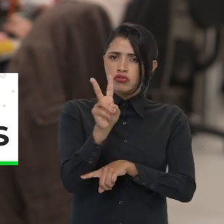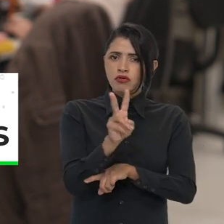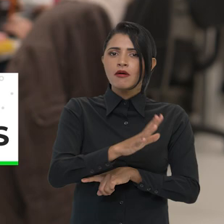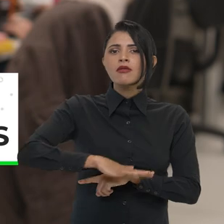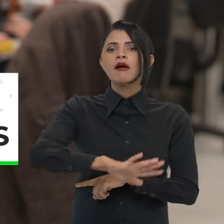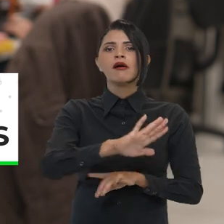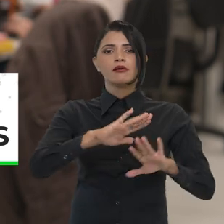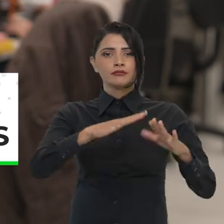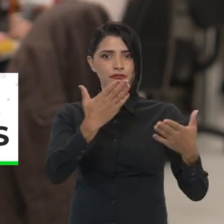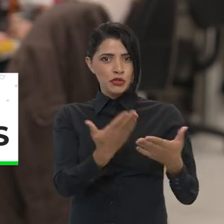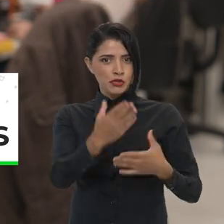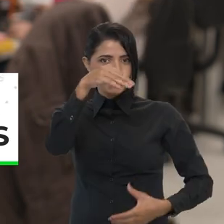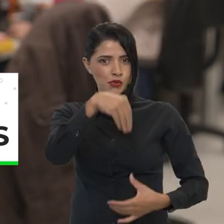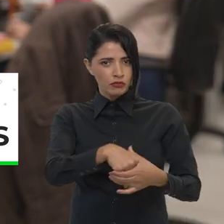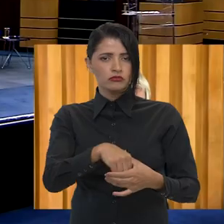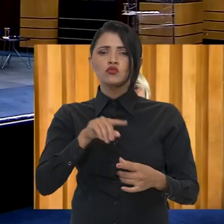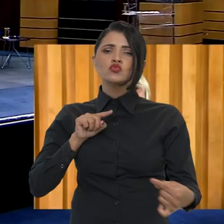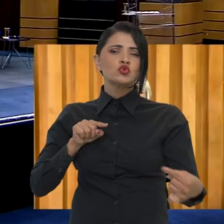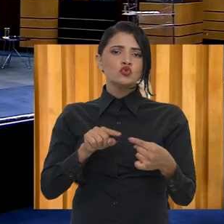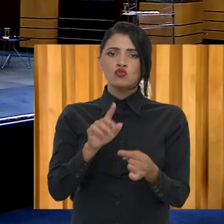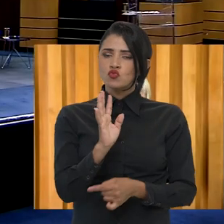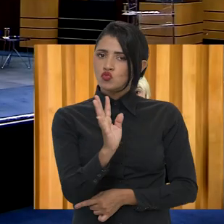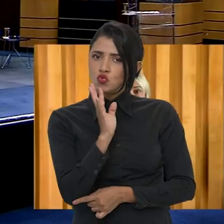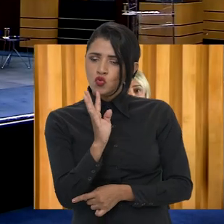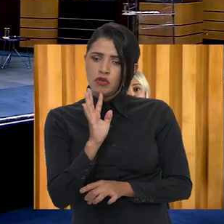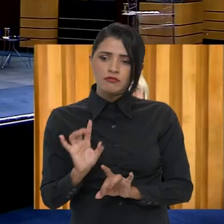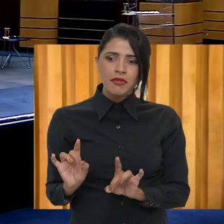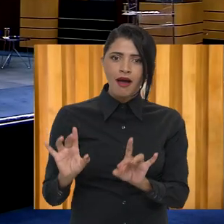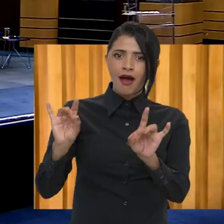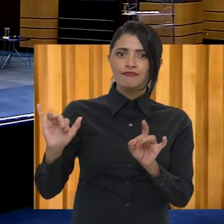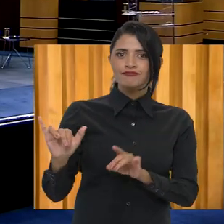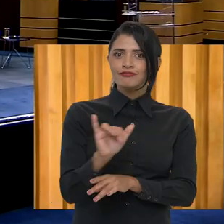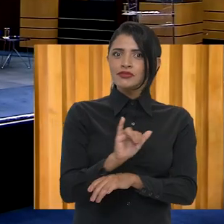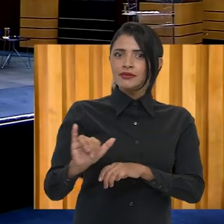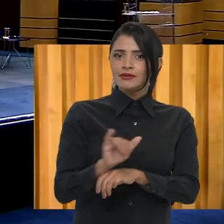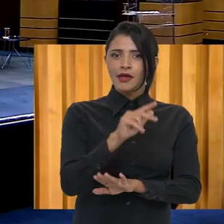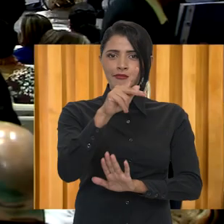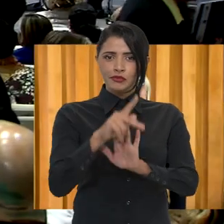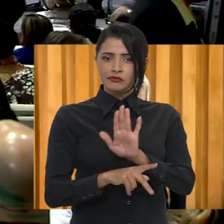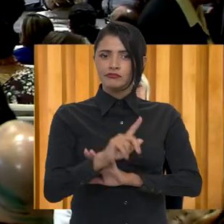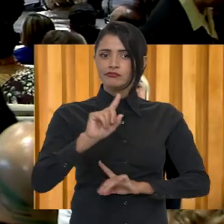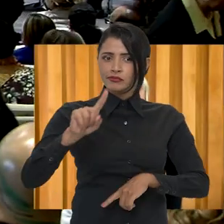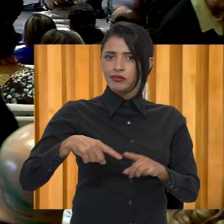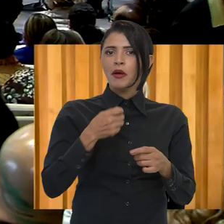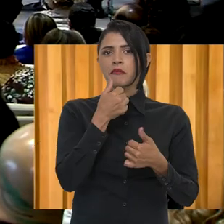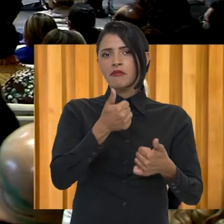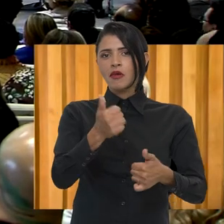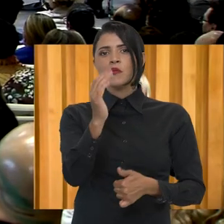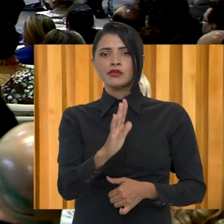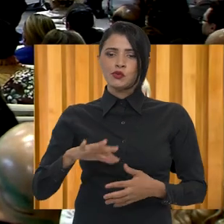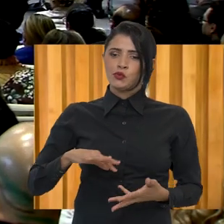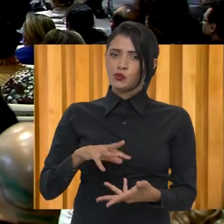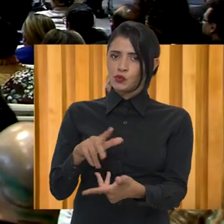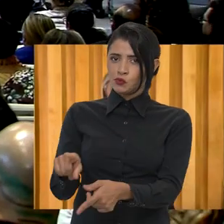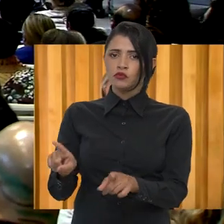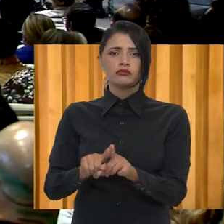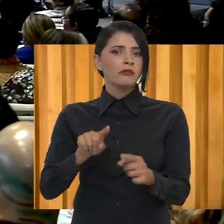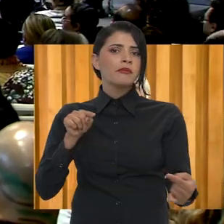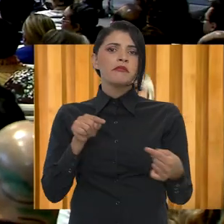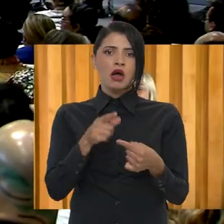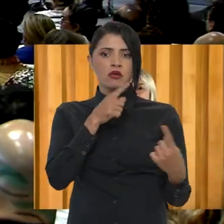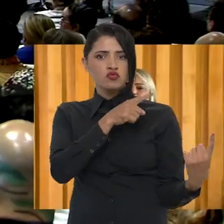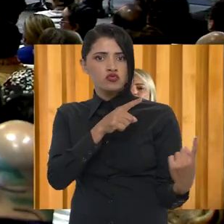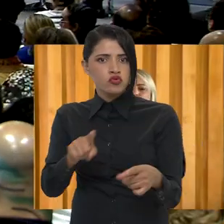e proteção no ambiente escolar. O objetivo é conhecer e destacar iniciativas bem-sucedidas no Brasil e no